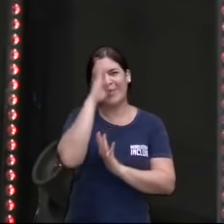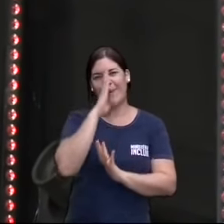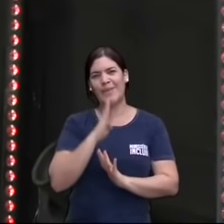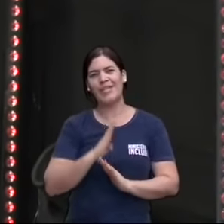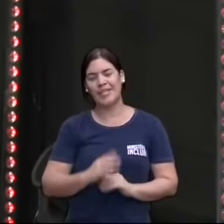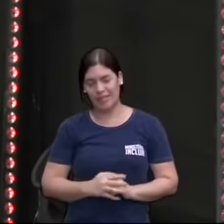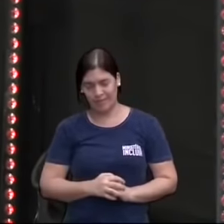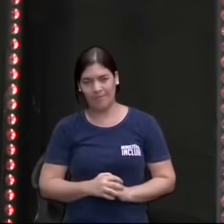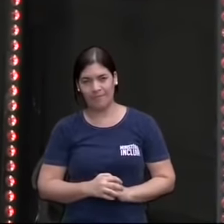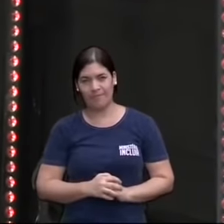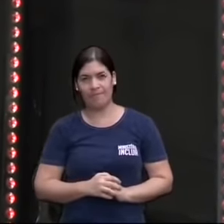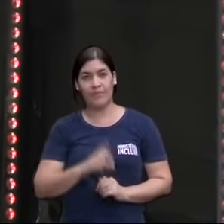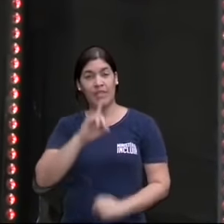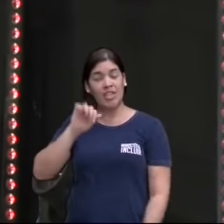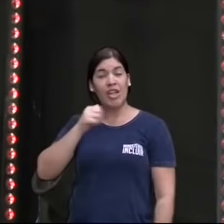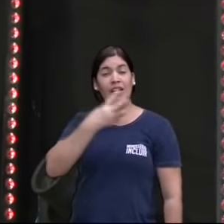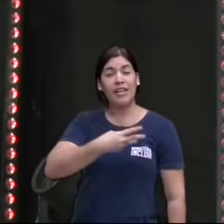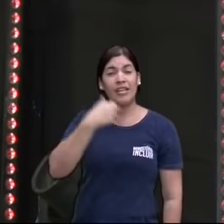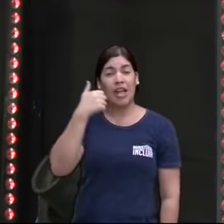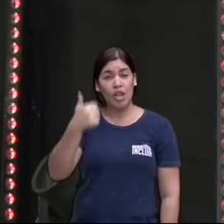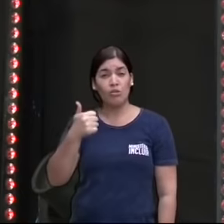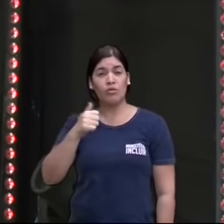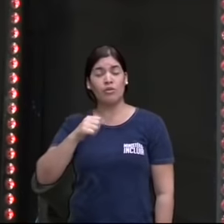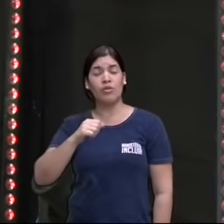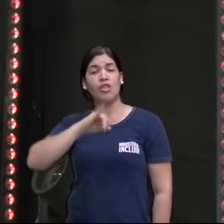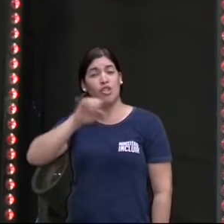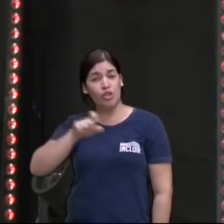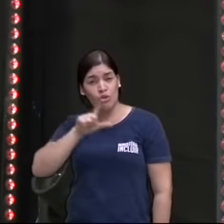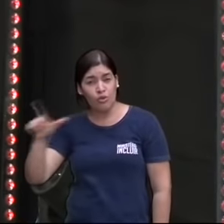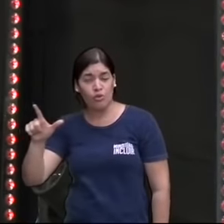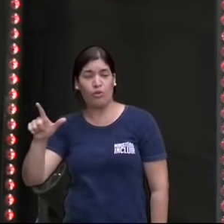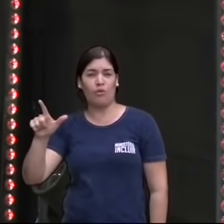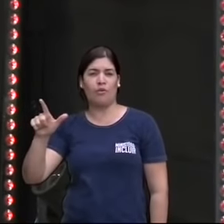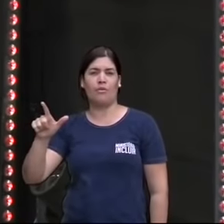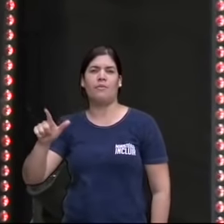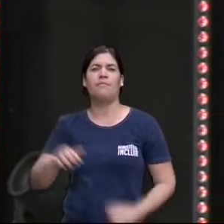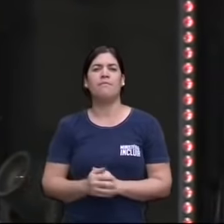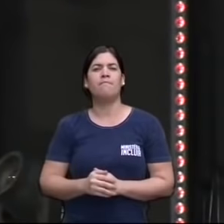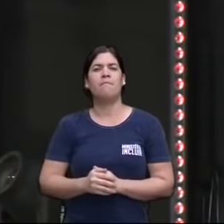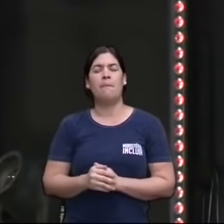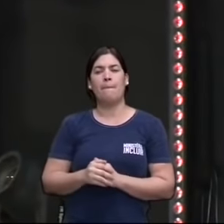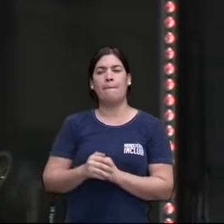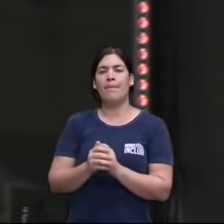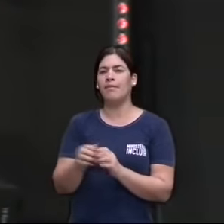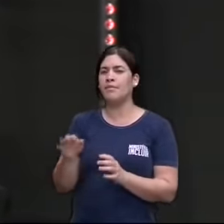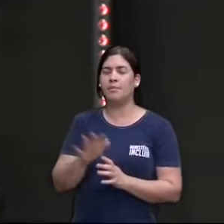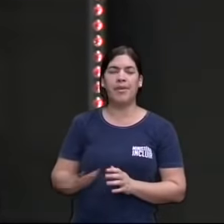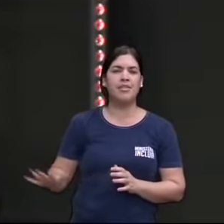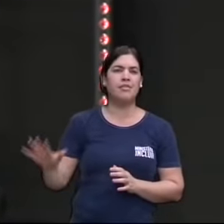Em 31 de julho de 1941, no bloco 14 do campo de Auschwitz,